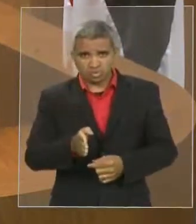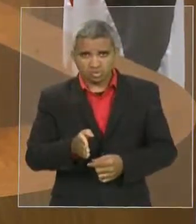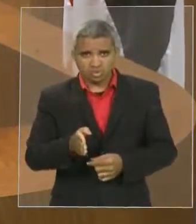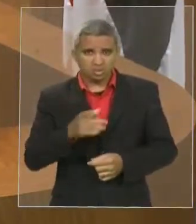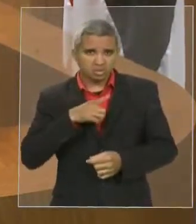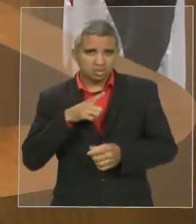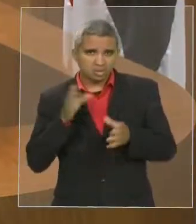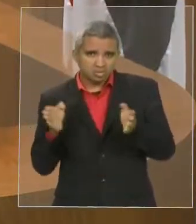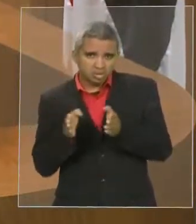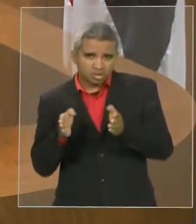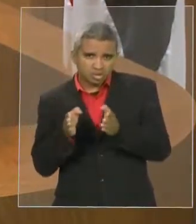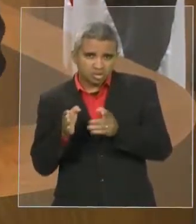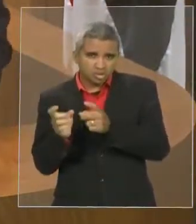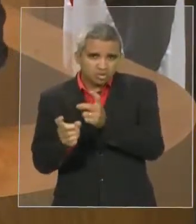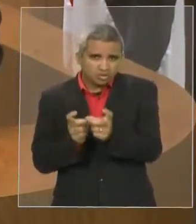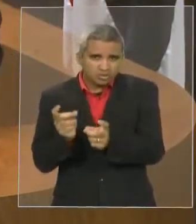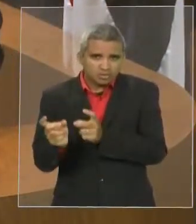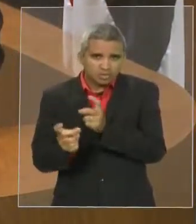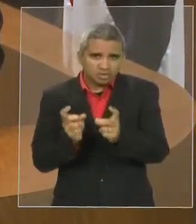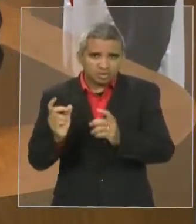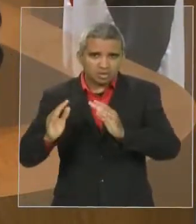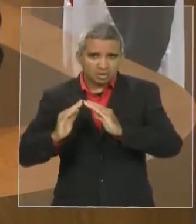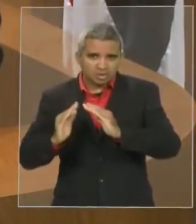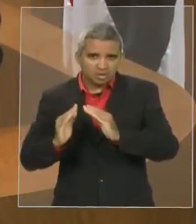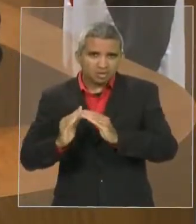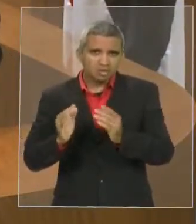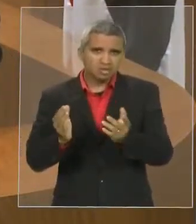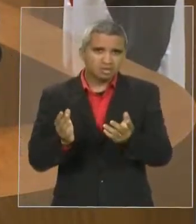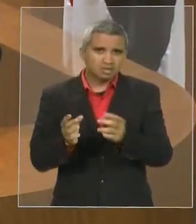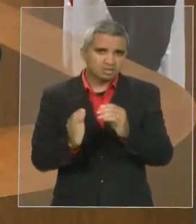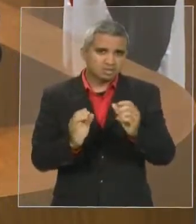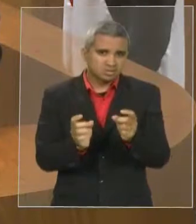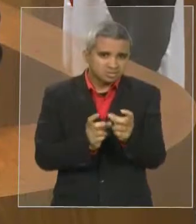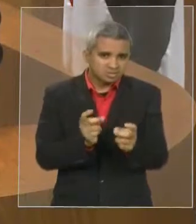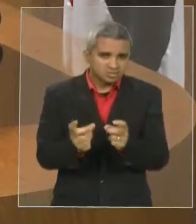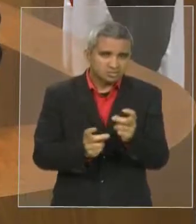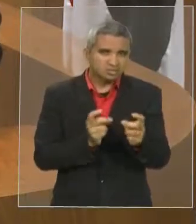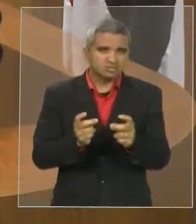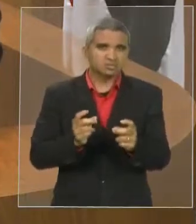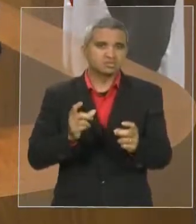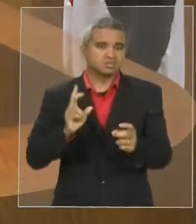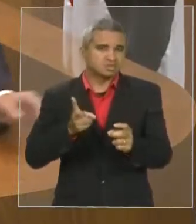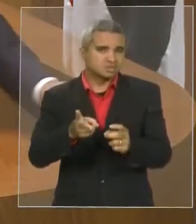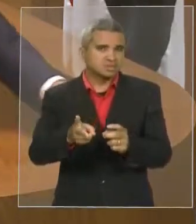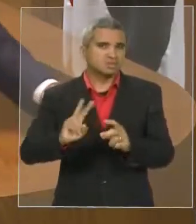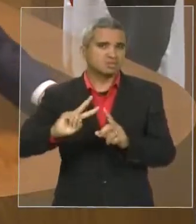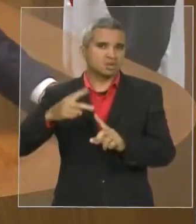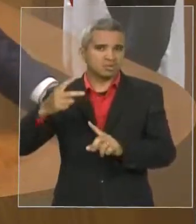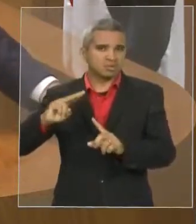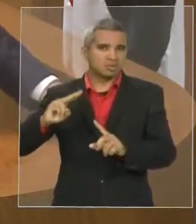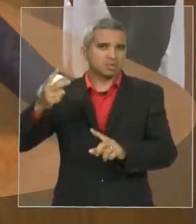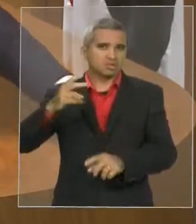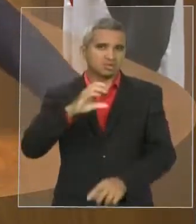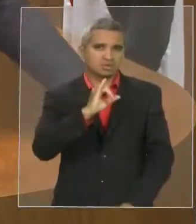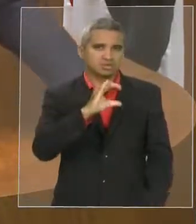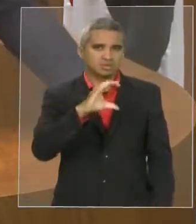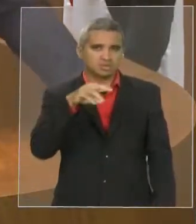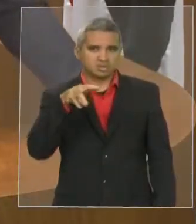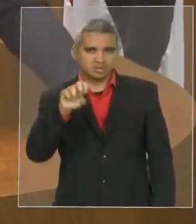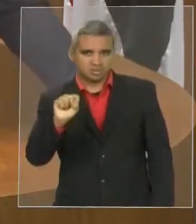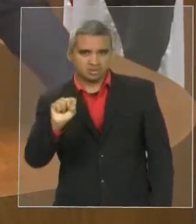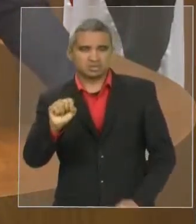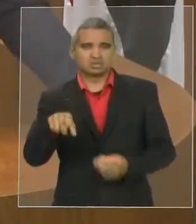que sofrem todo dia os aumentos de ICMS dados pelo governo do Estado, aqueles que sofrem o